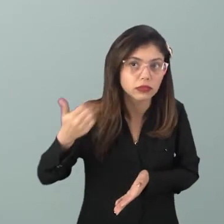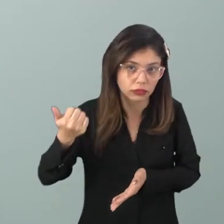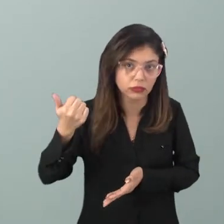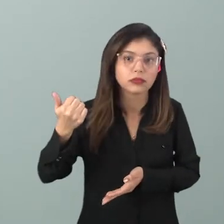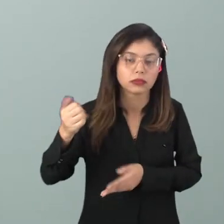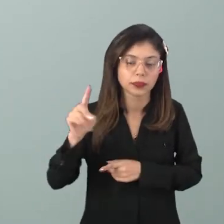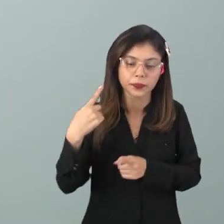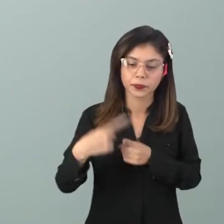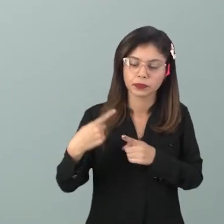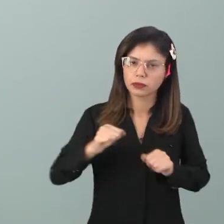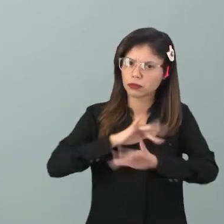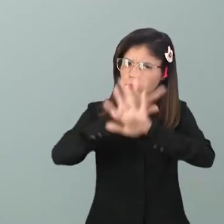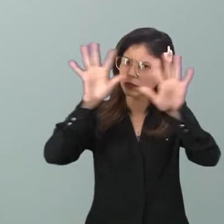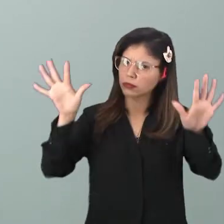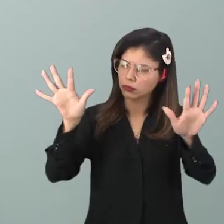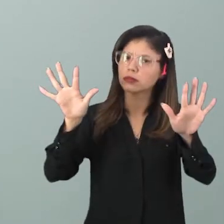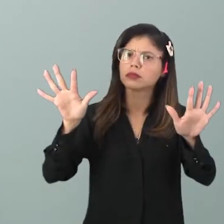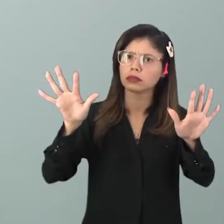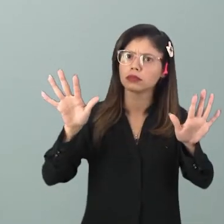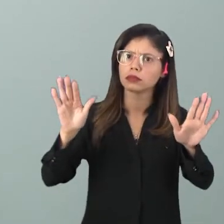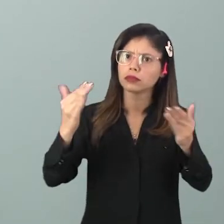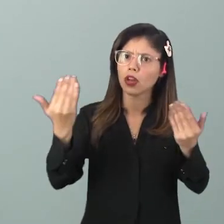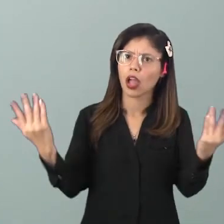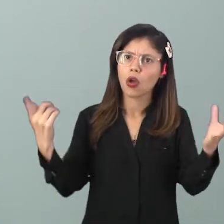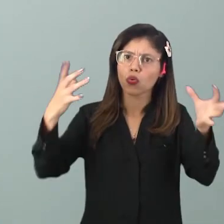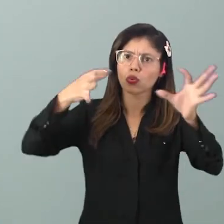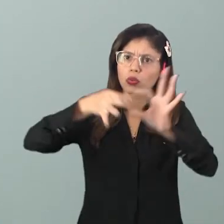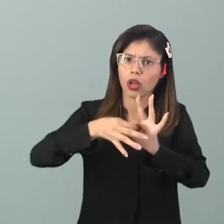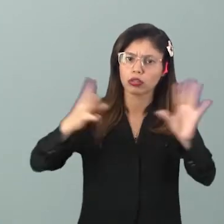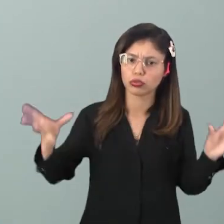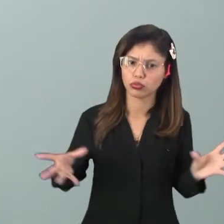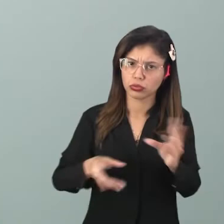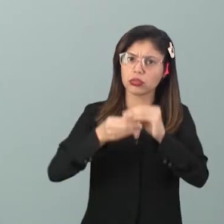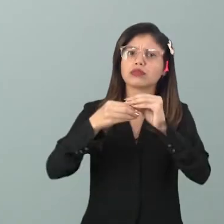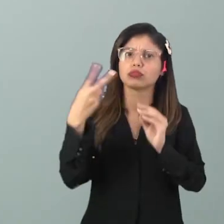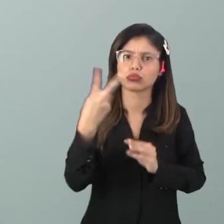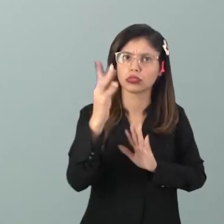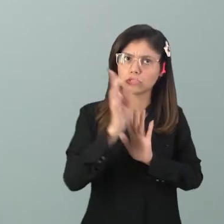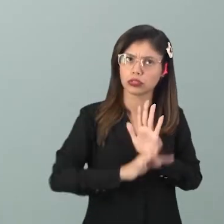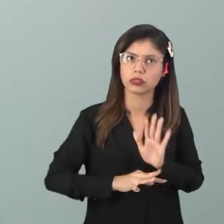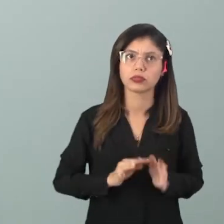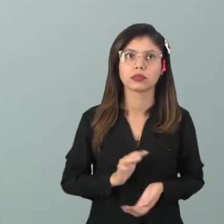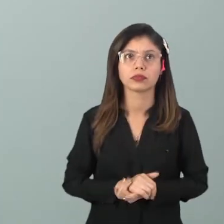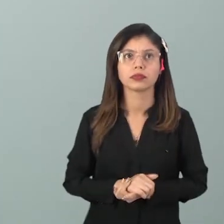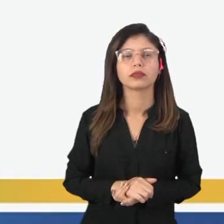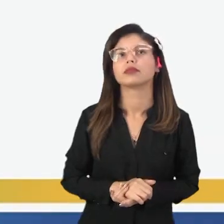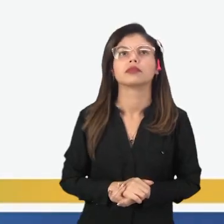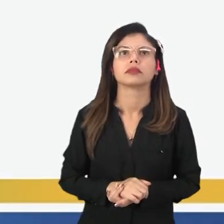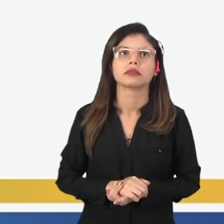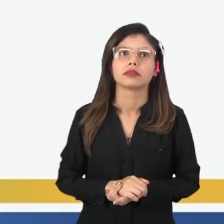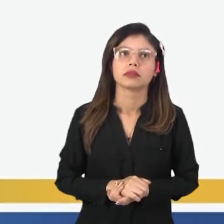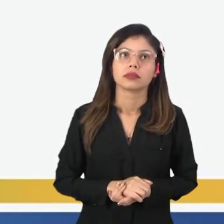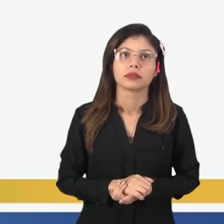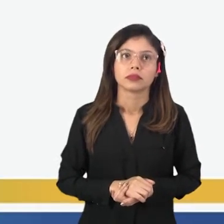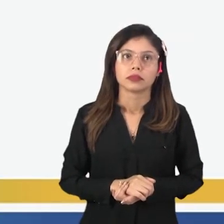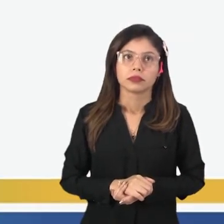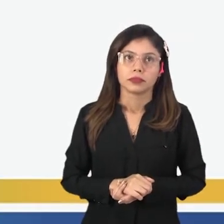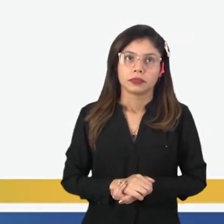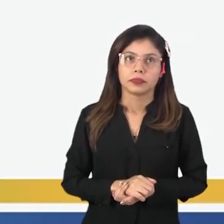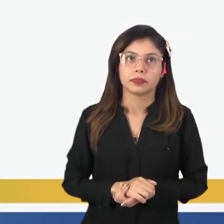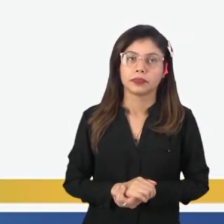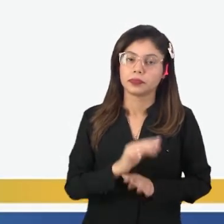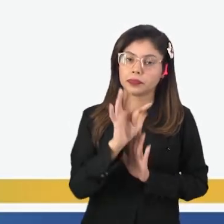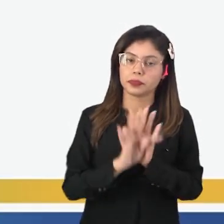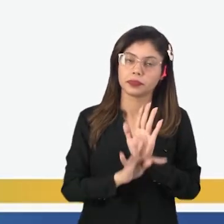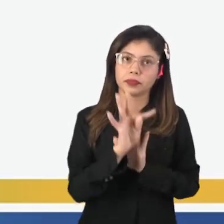porque ele não deixa claro a intertextualidade ali presente. Vamos ler. Olha só, gente, a gente tem